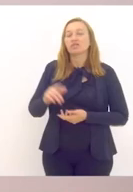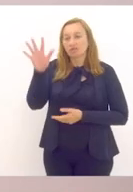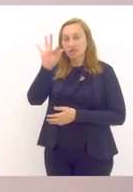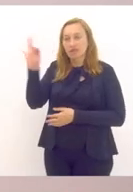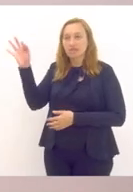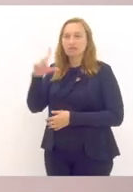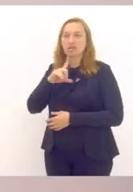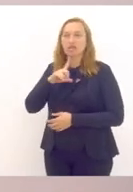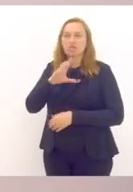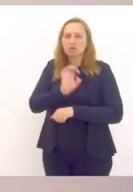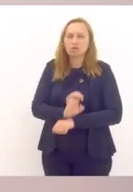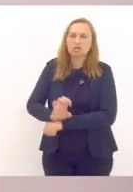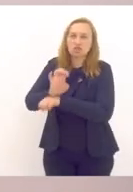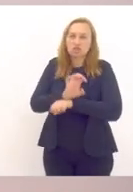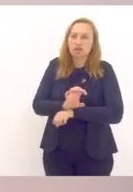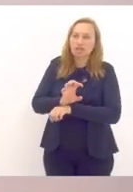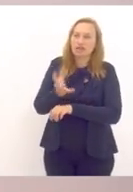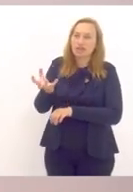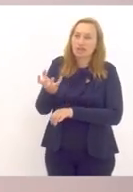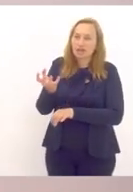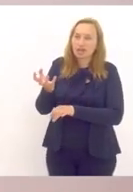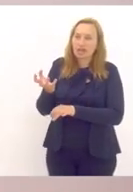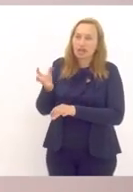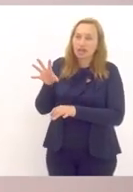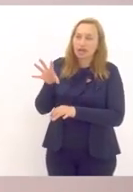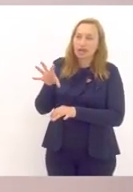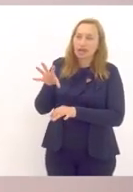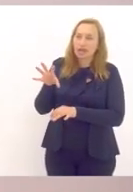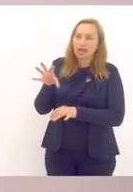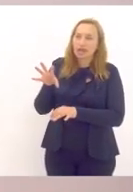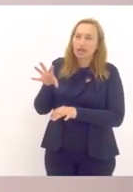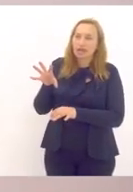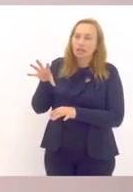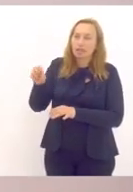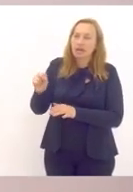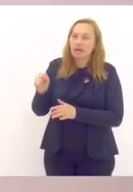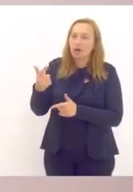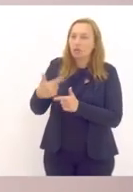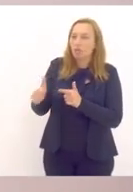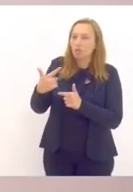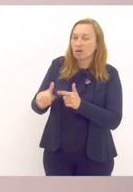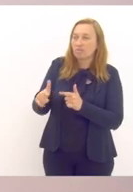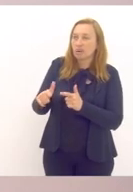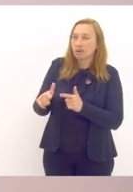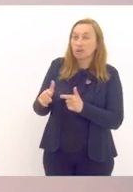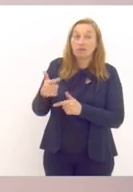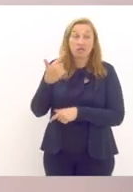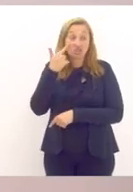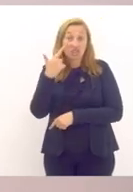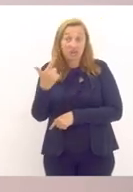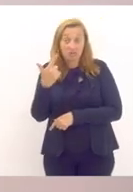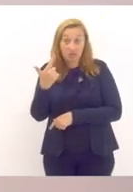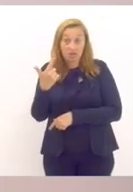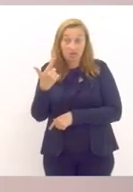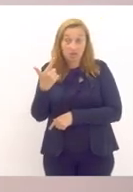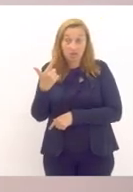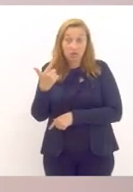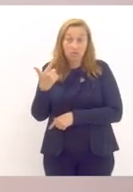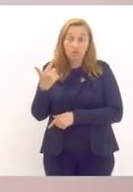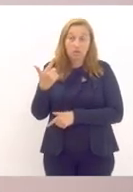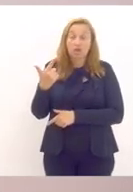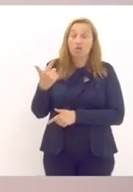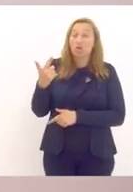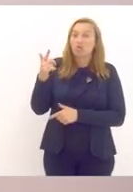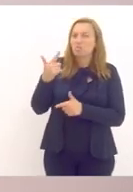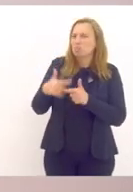pegar o seu problema e passar para a União. Nós estamos vendo muito a União pegar o problema dela e passar para os estados.